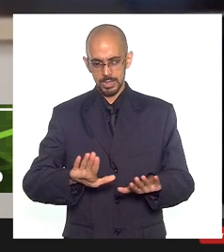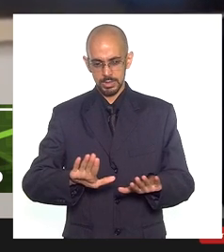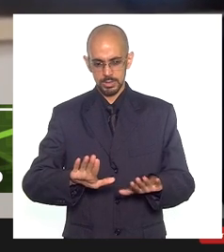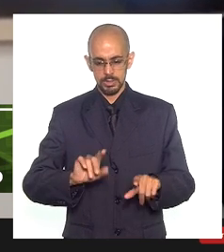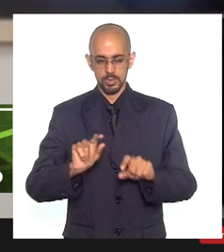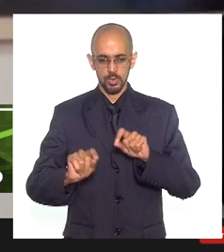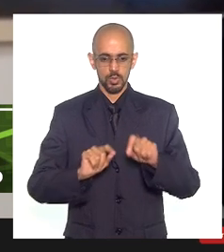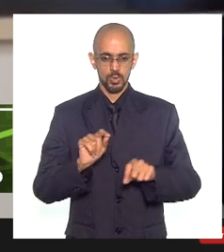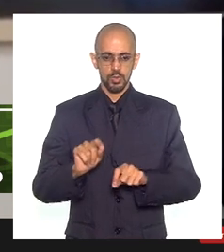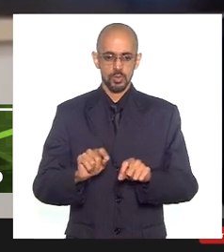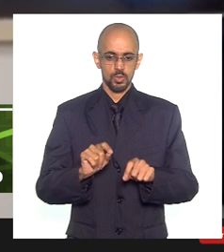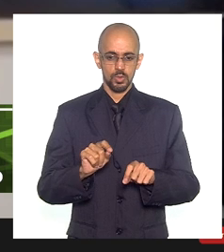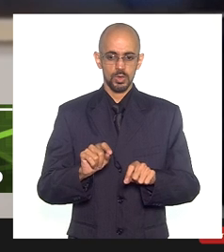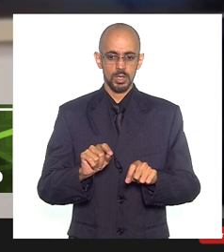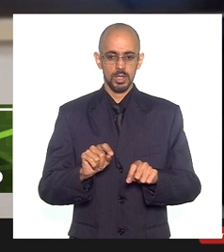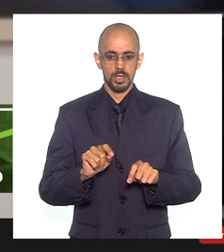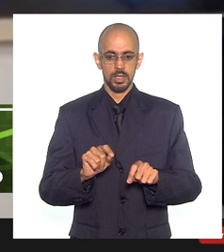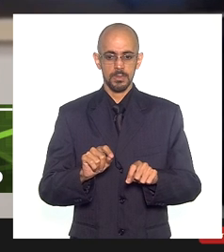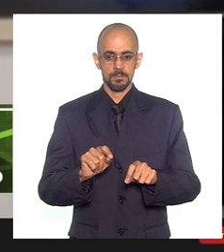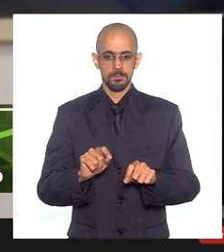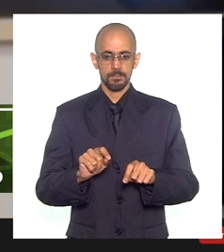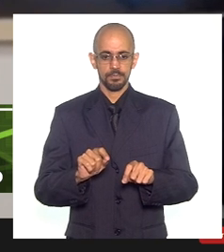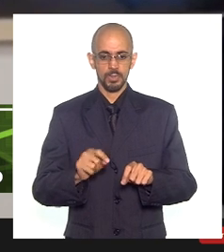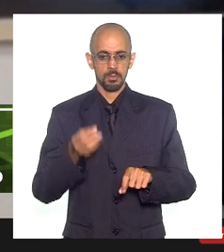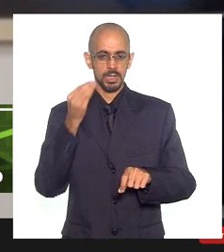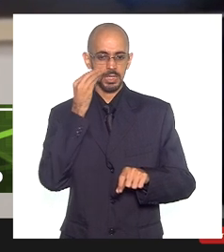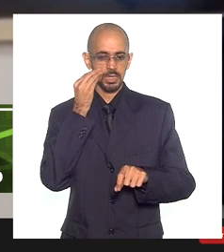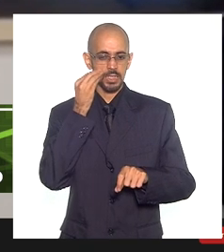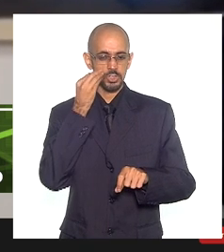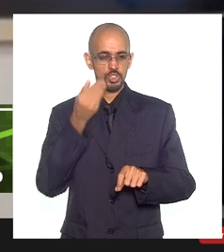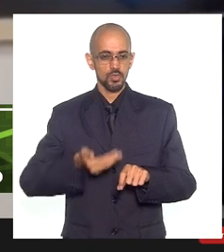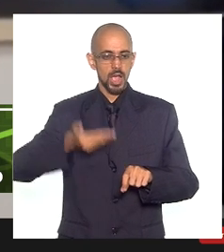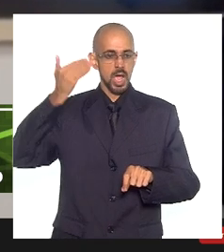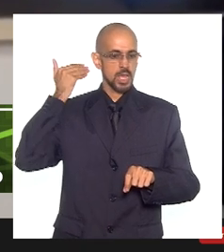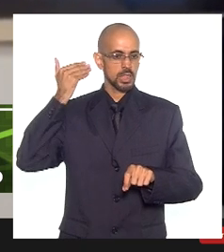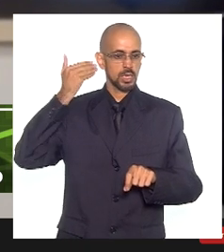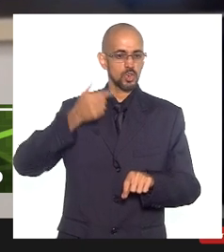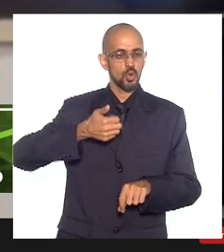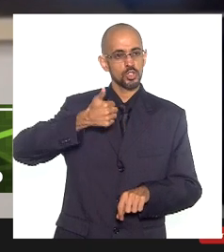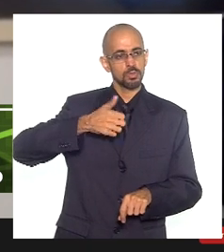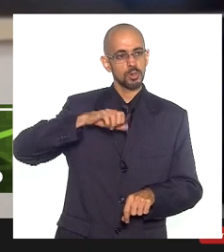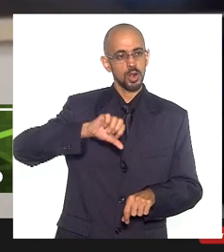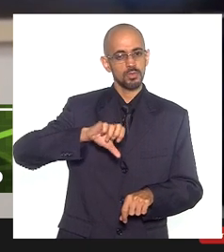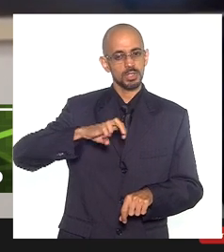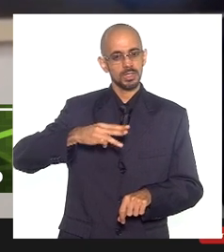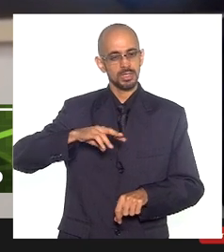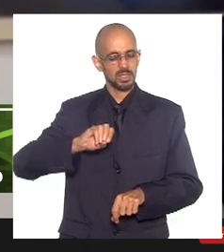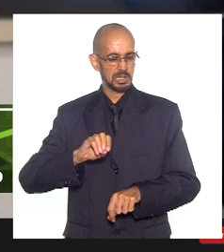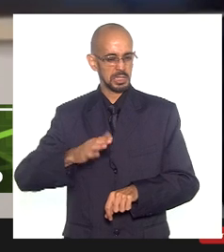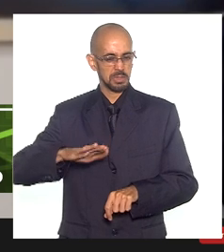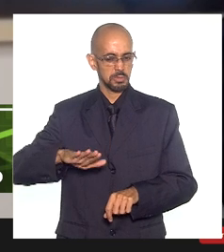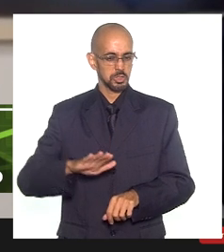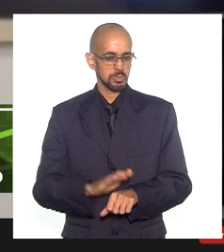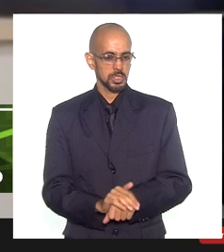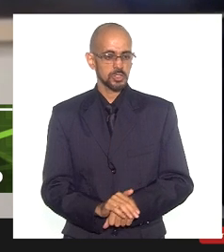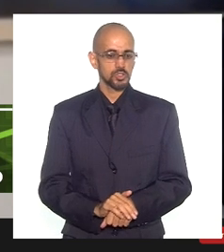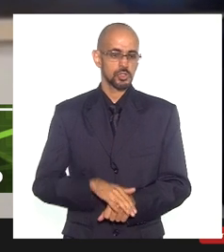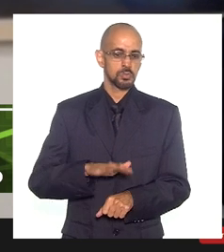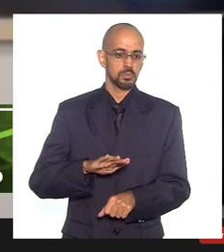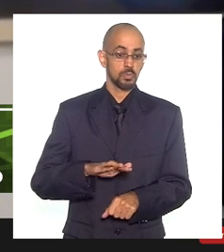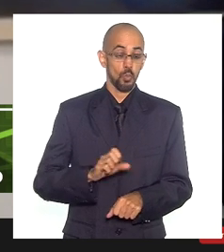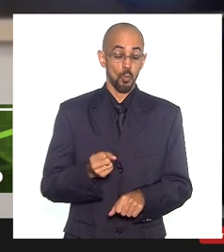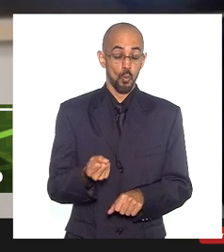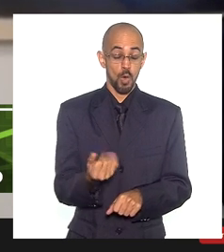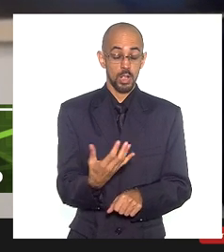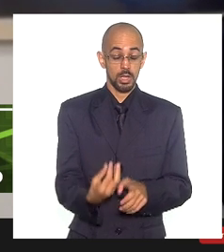eco, de uma tentativa anterior, dos anos 30, e desde o momento em ela foi fundada,